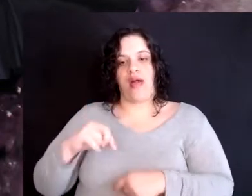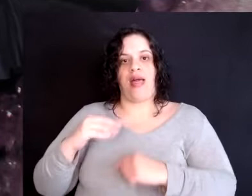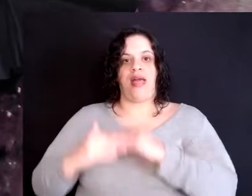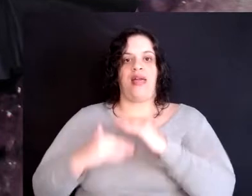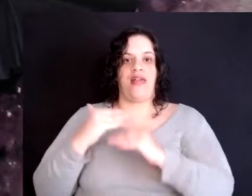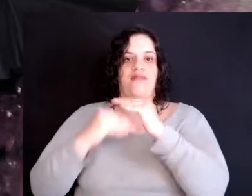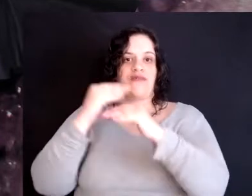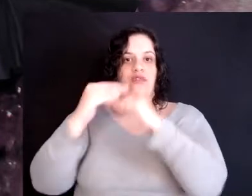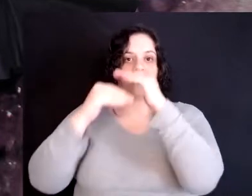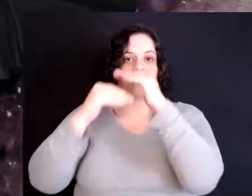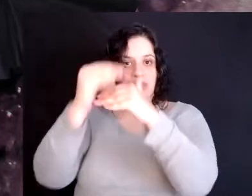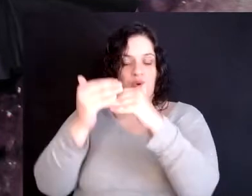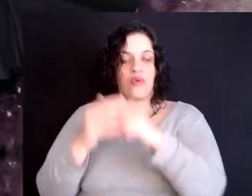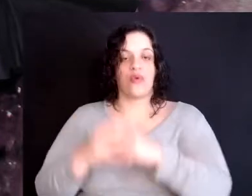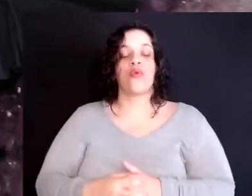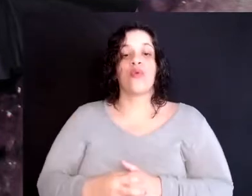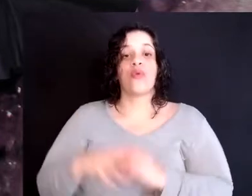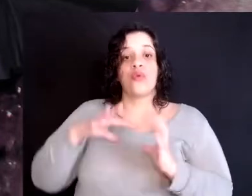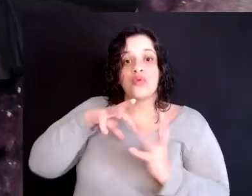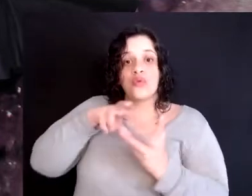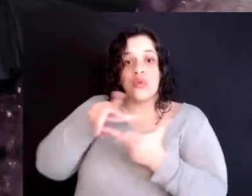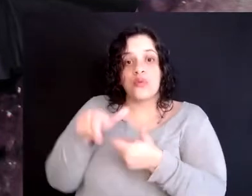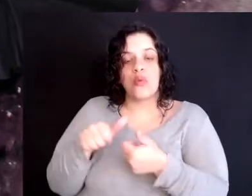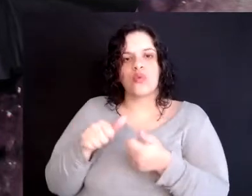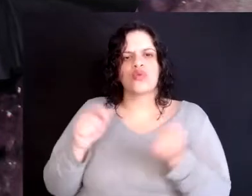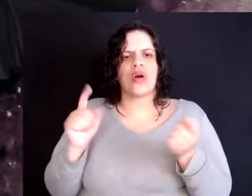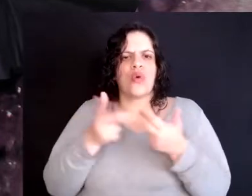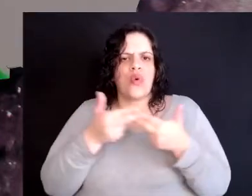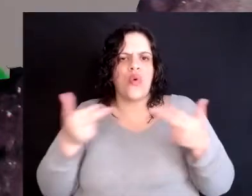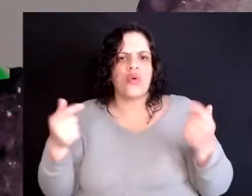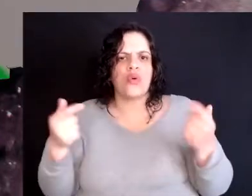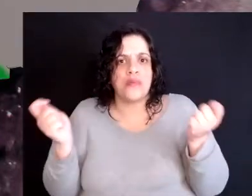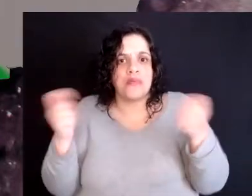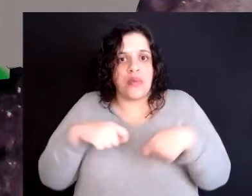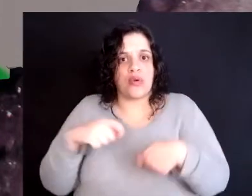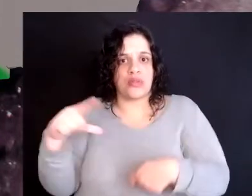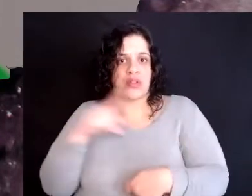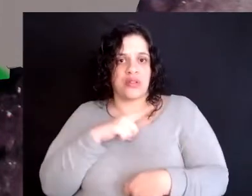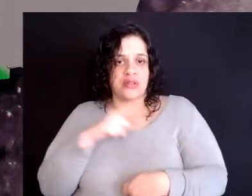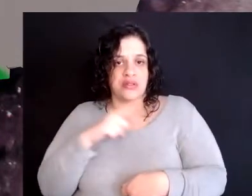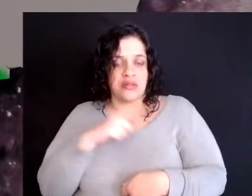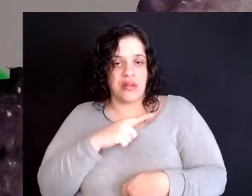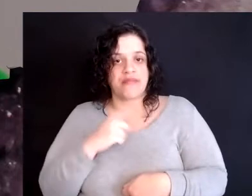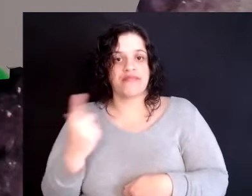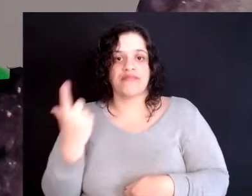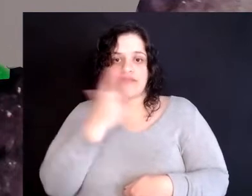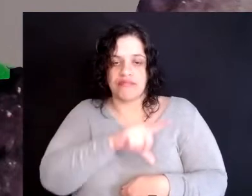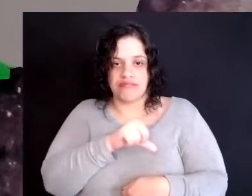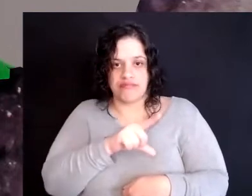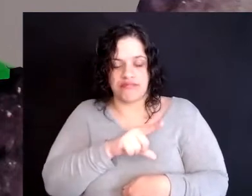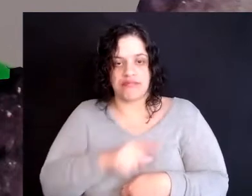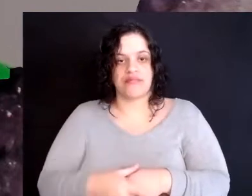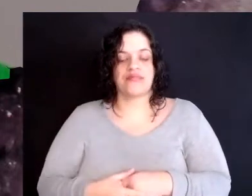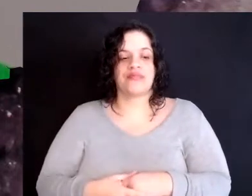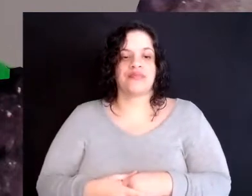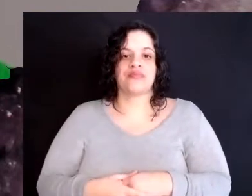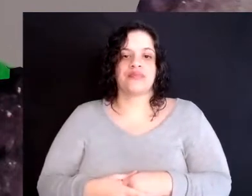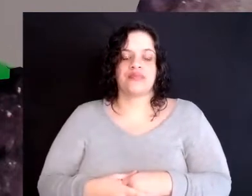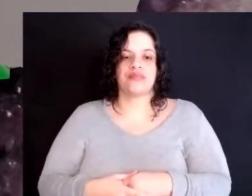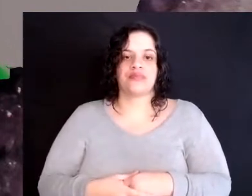dela ganha e atinge a plenitude. Porque a criação,